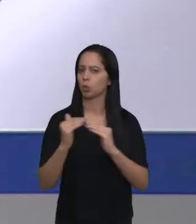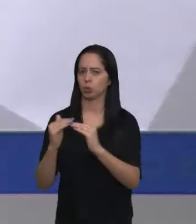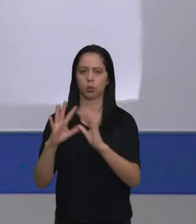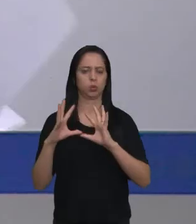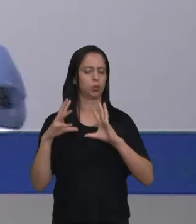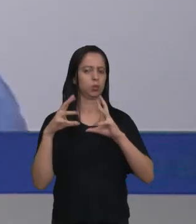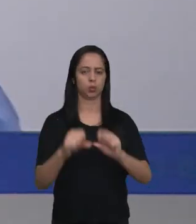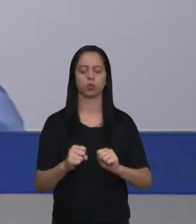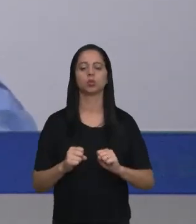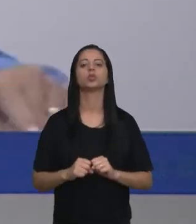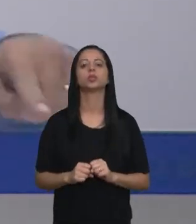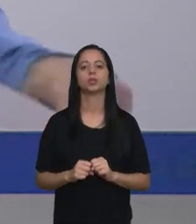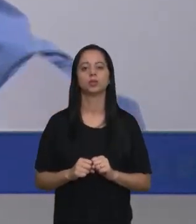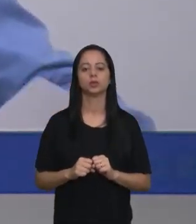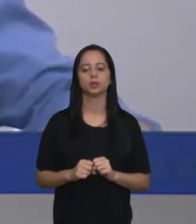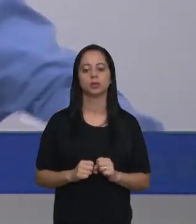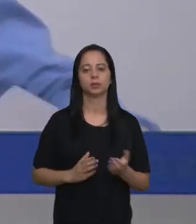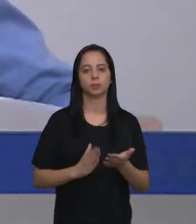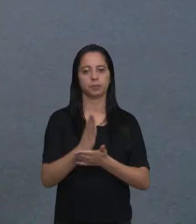presidente. Aprovado por unanimidade.